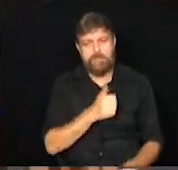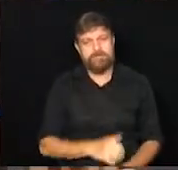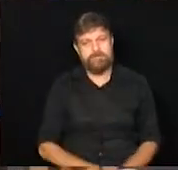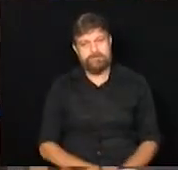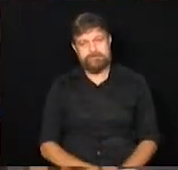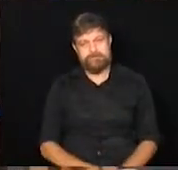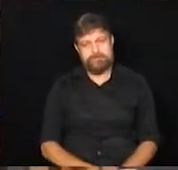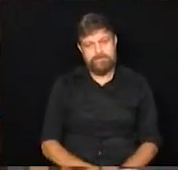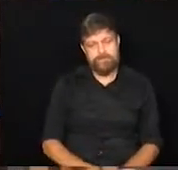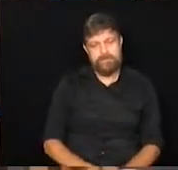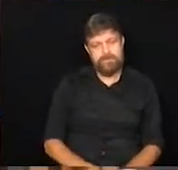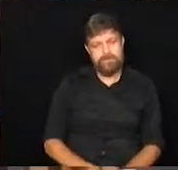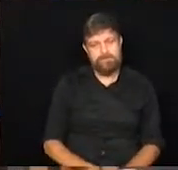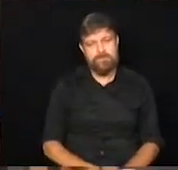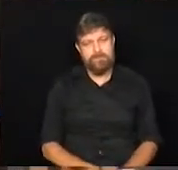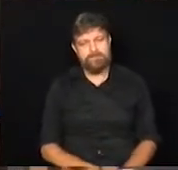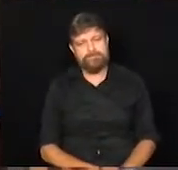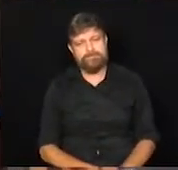Então,